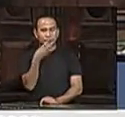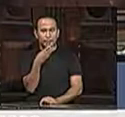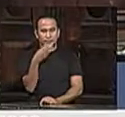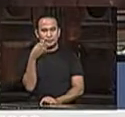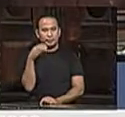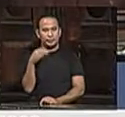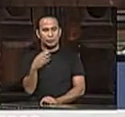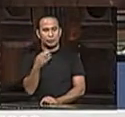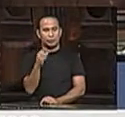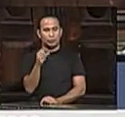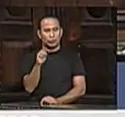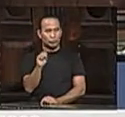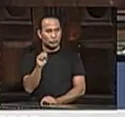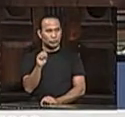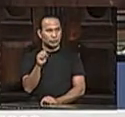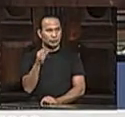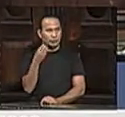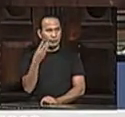de reais,